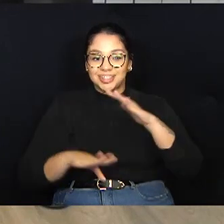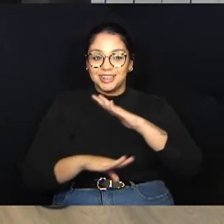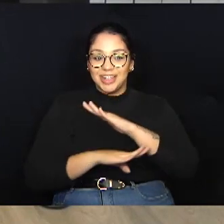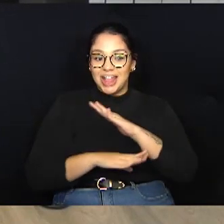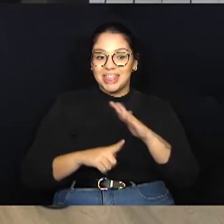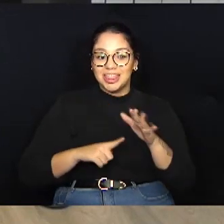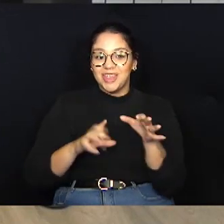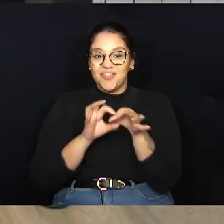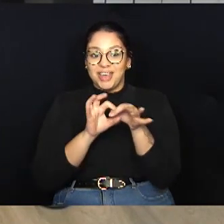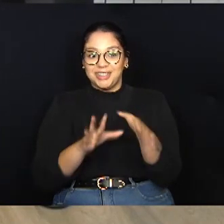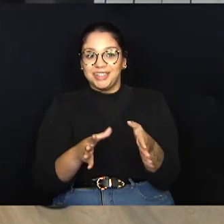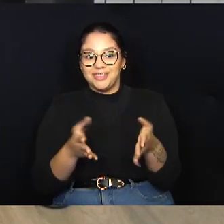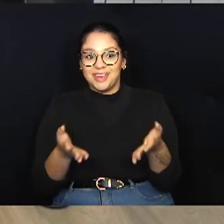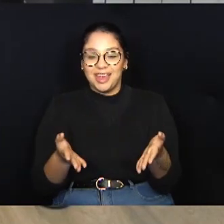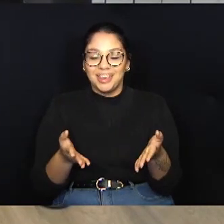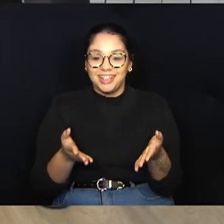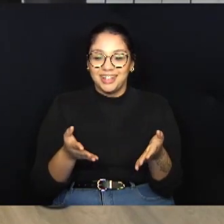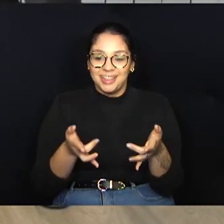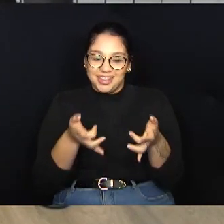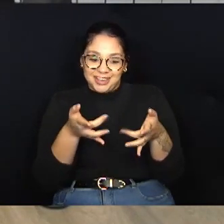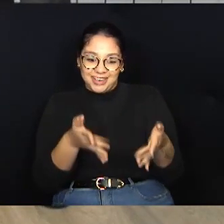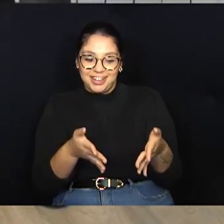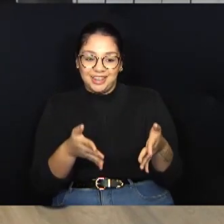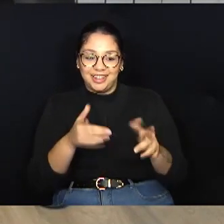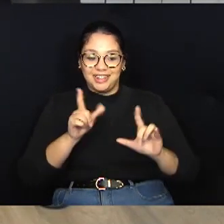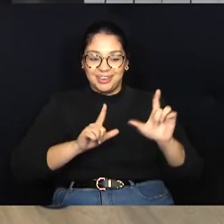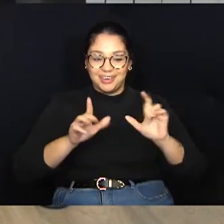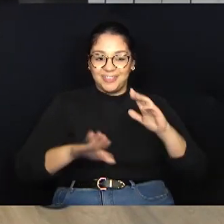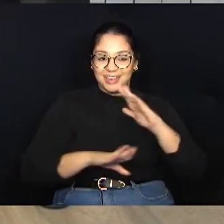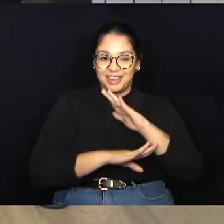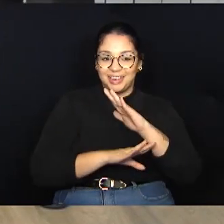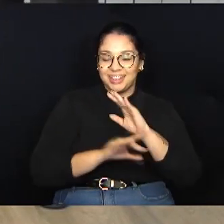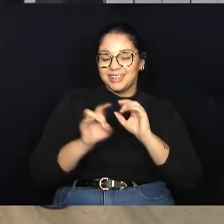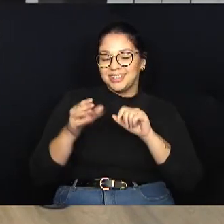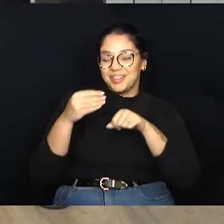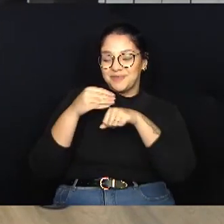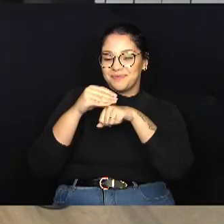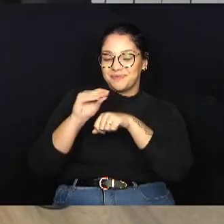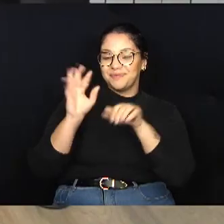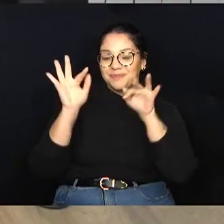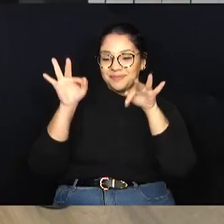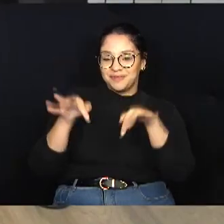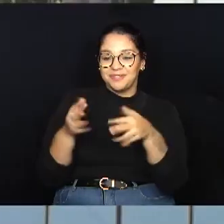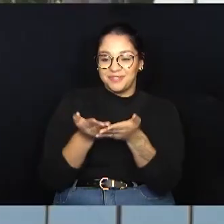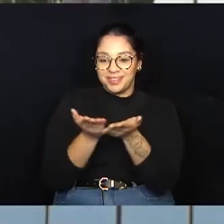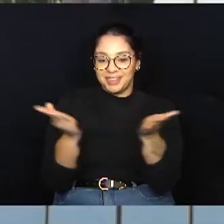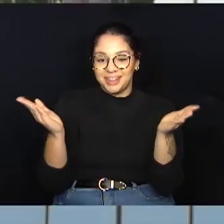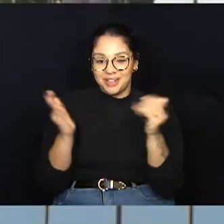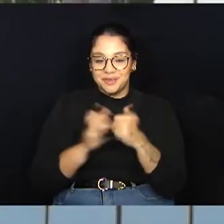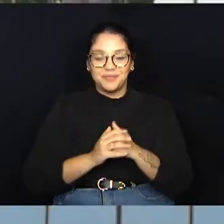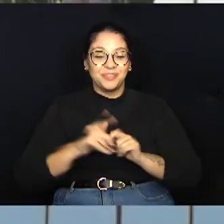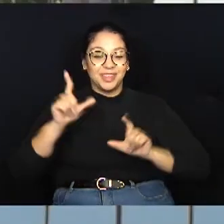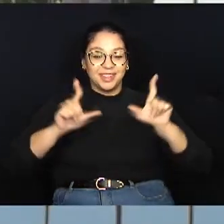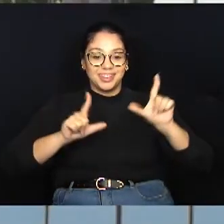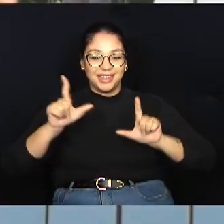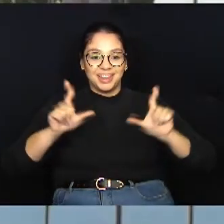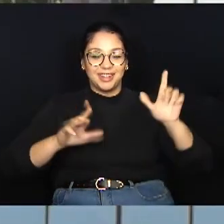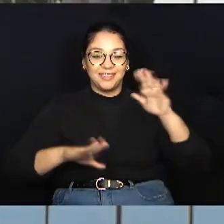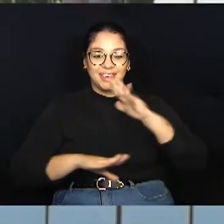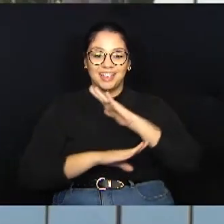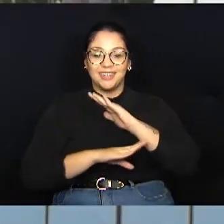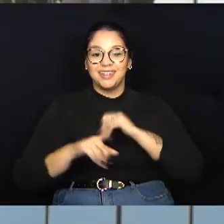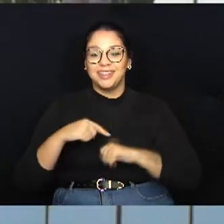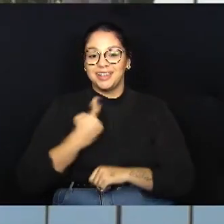Câmara Campinas. Tudo bem? E um último recado para o senhor, para quem está nos acompanhando. TV Câmara é nossa paixão. Nós vimos